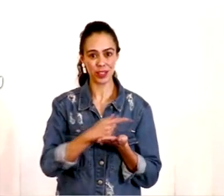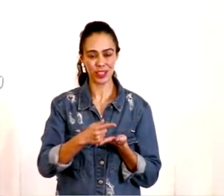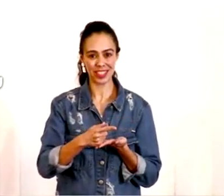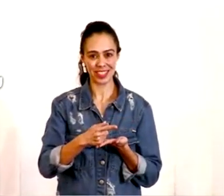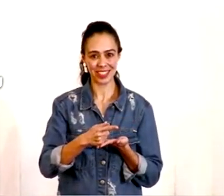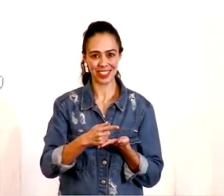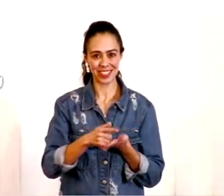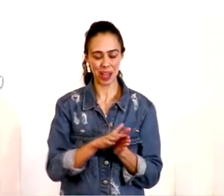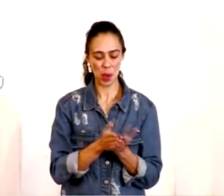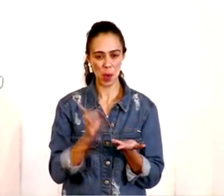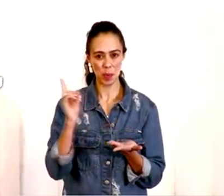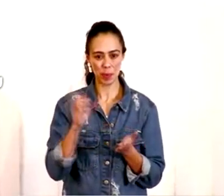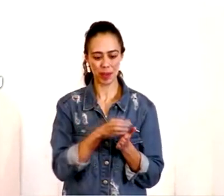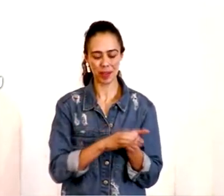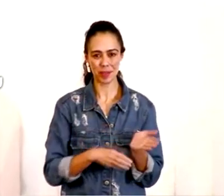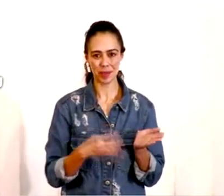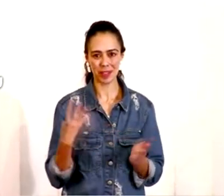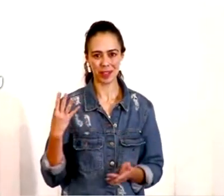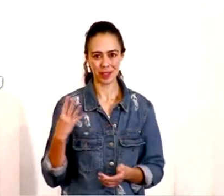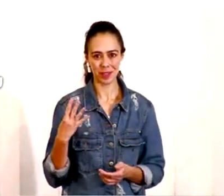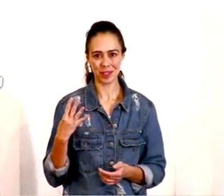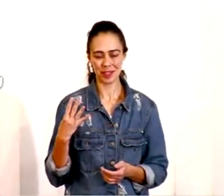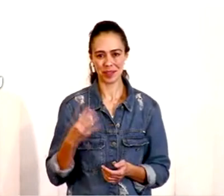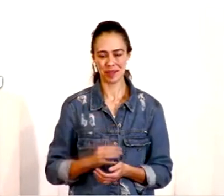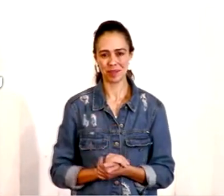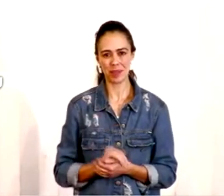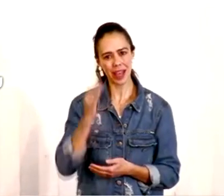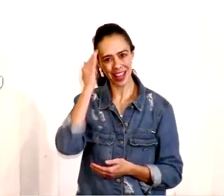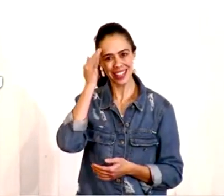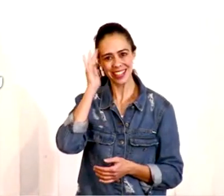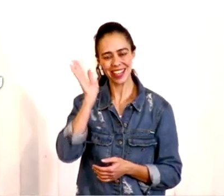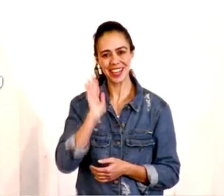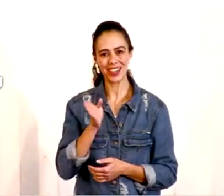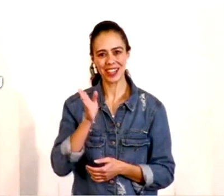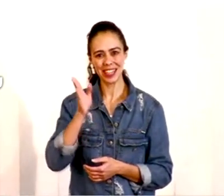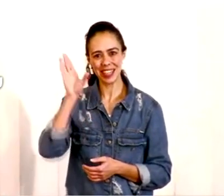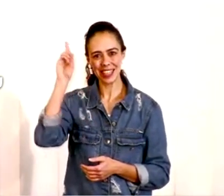4 e entender o que Deus tem para nós nessa narrativa.